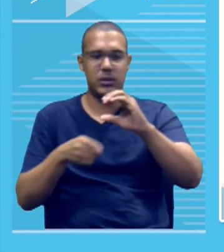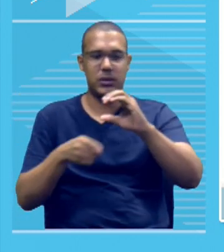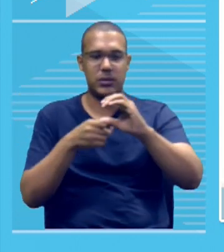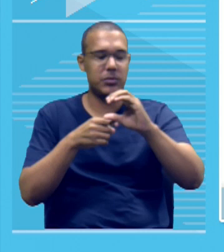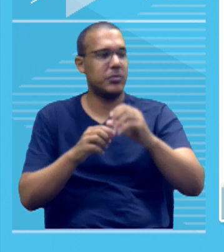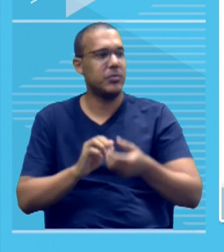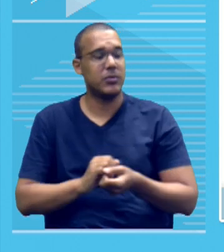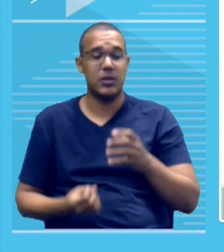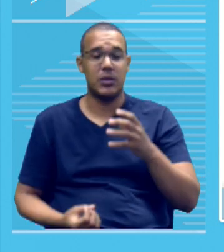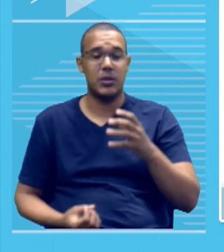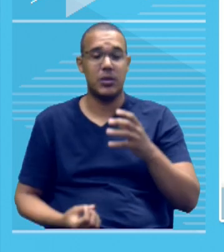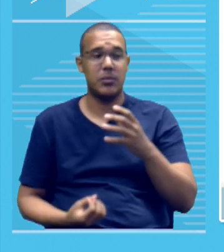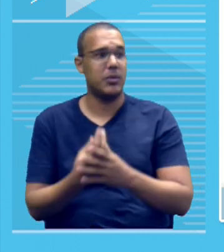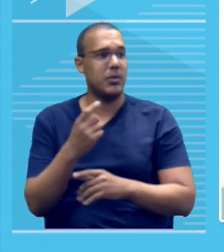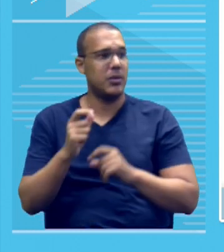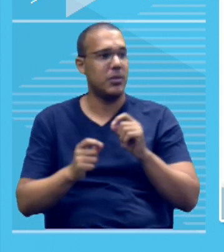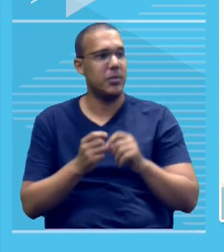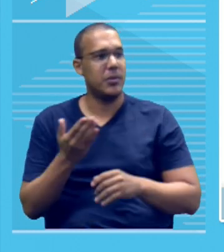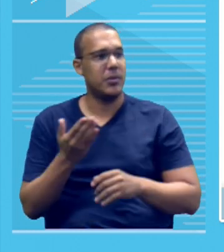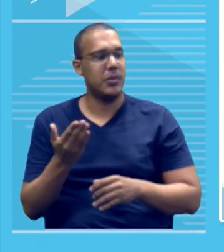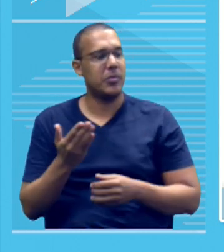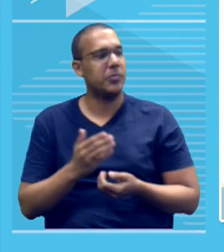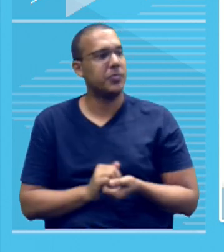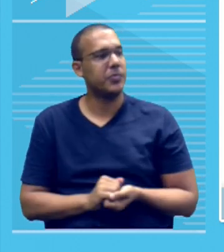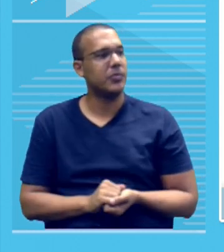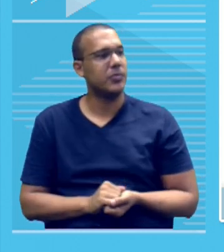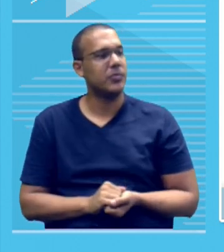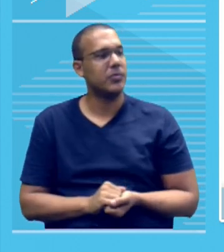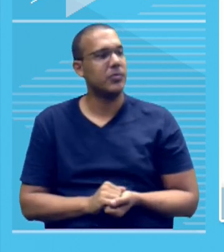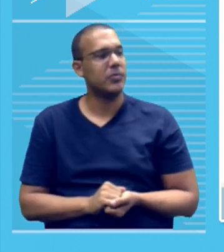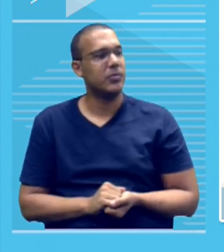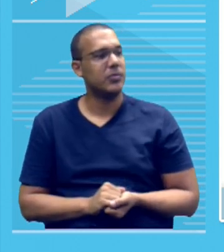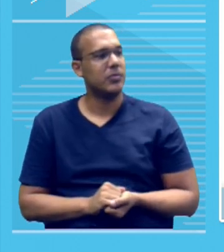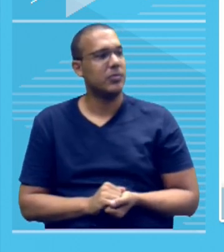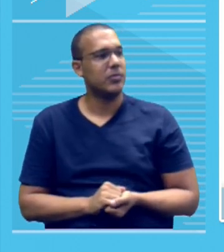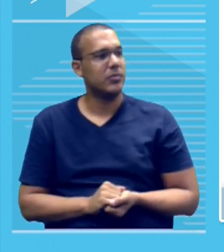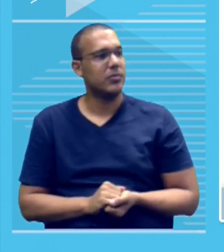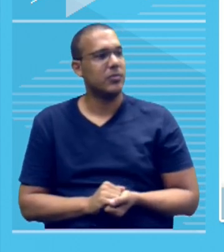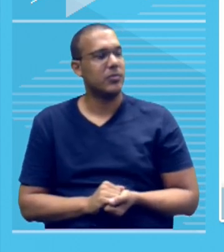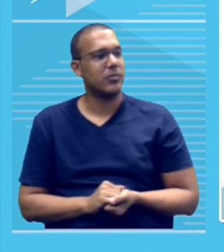Conclusão, produziu aquele composto. Aí eu pego esse mesmo composto e vou adicionar